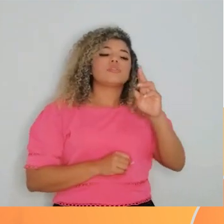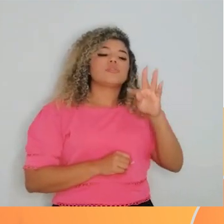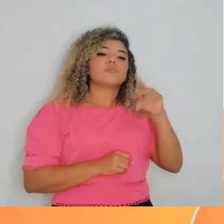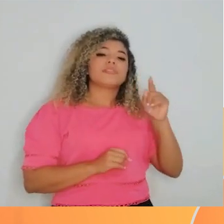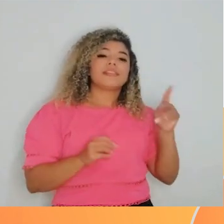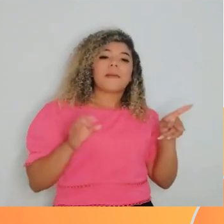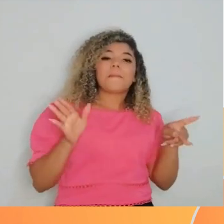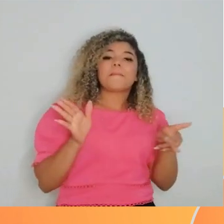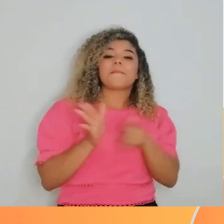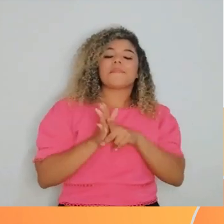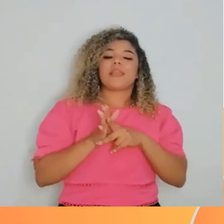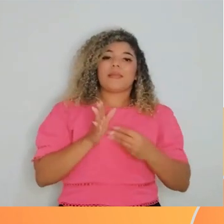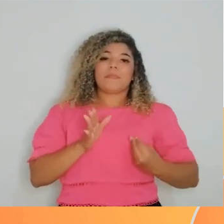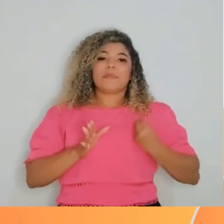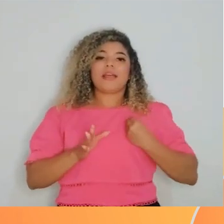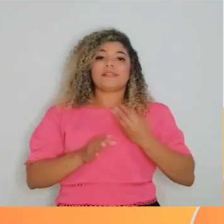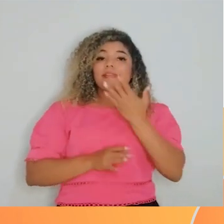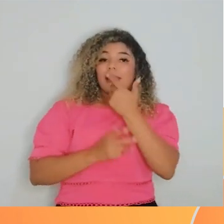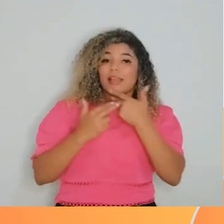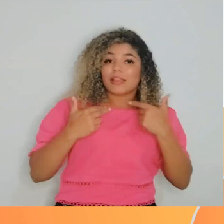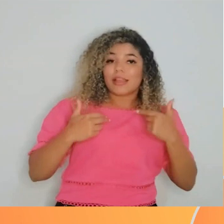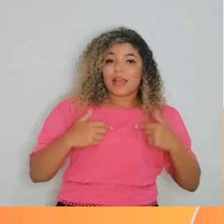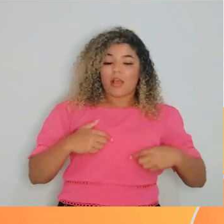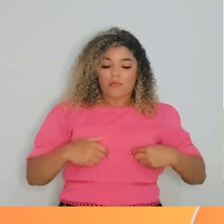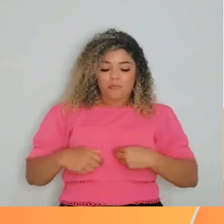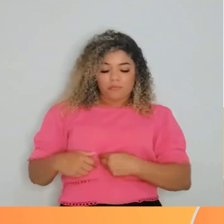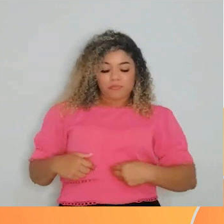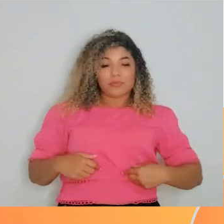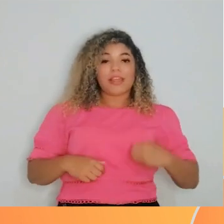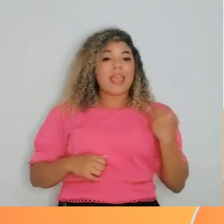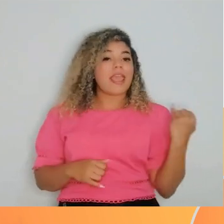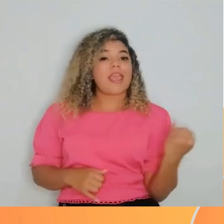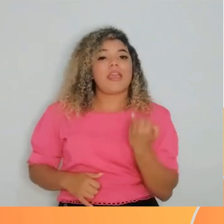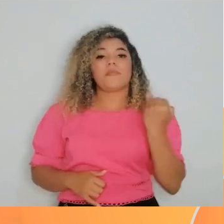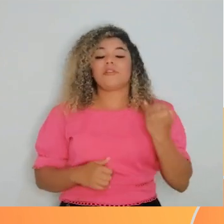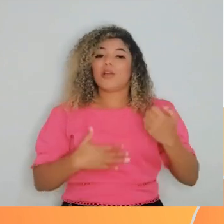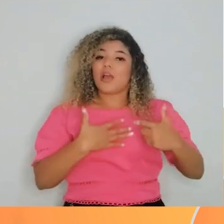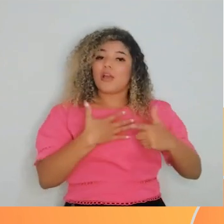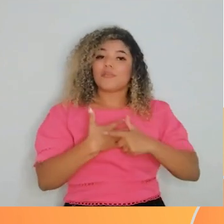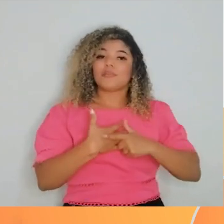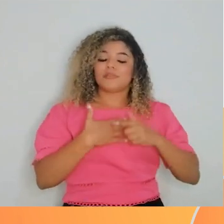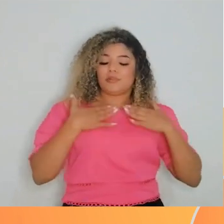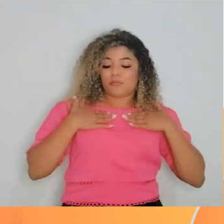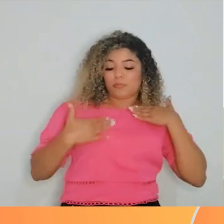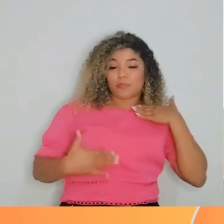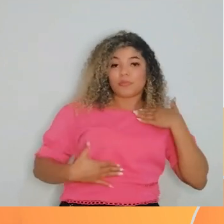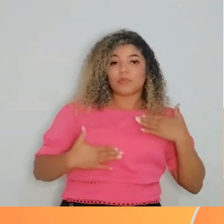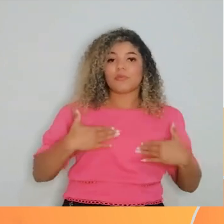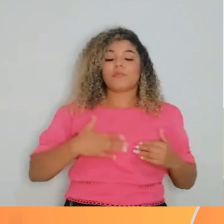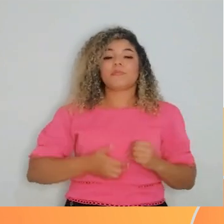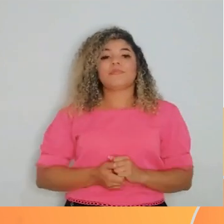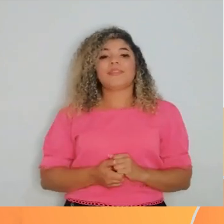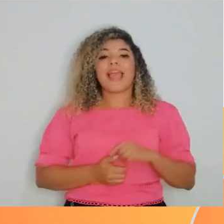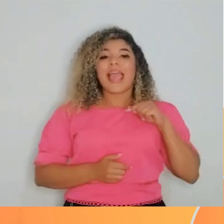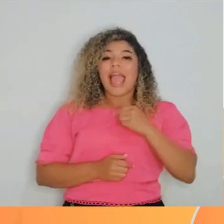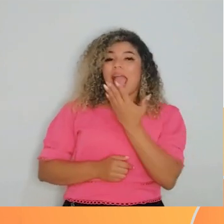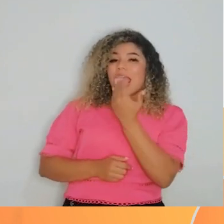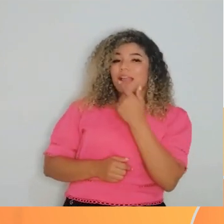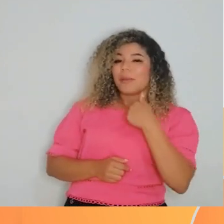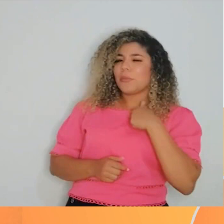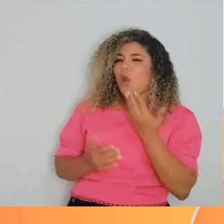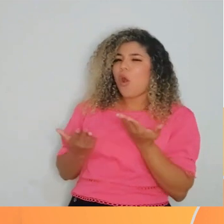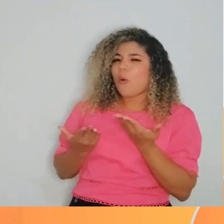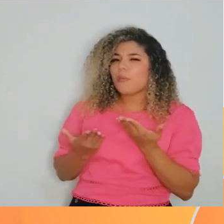nesses alimentos que são degradados no sistema digestório e que são indispensáveis para o funcionamento do organismo. Esse alimento que